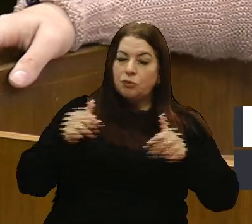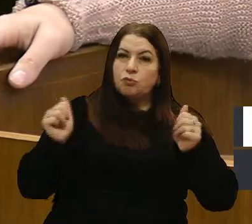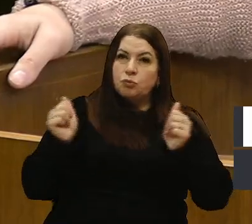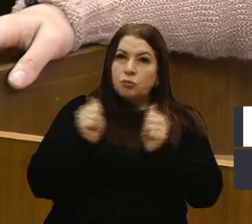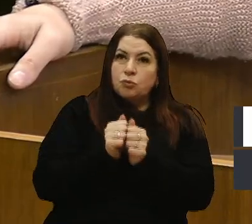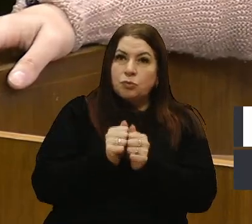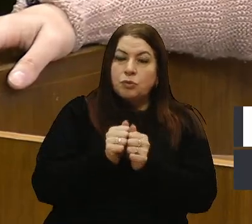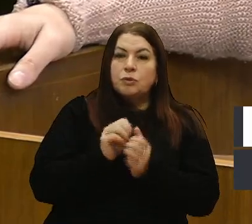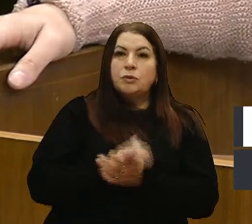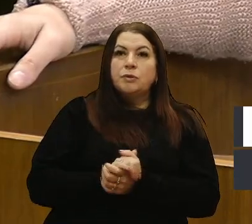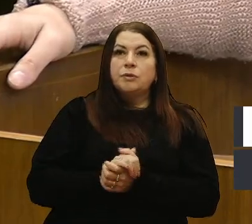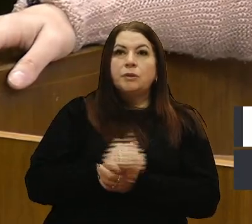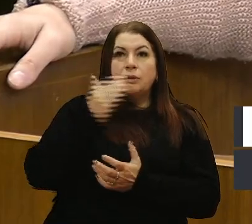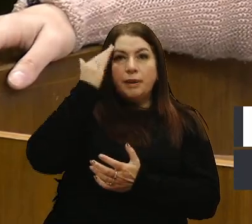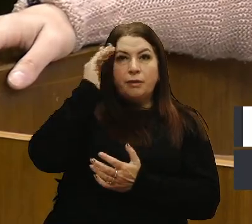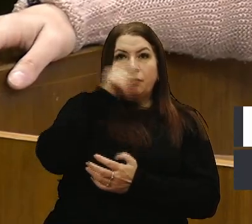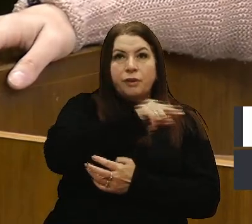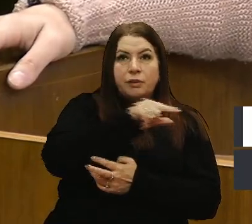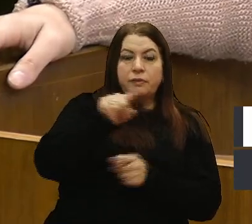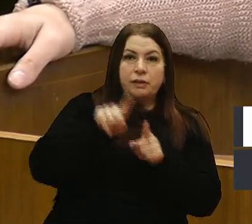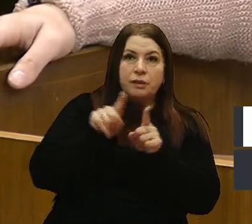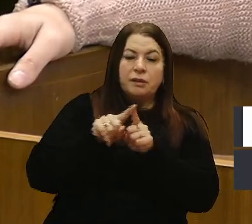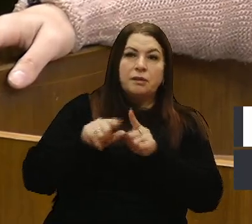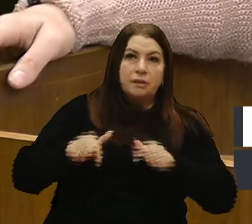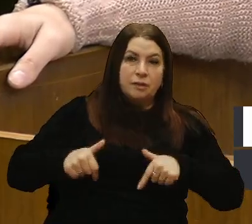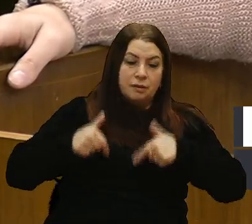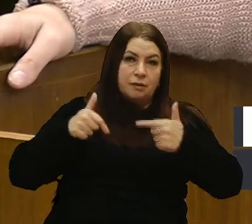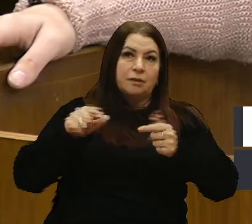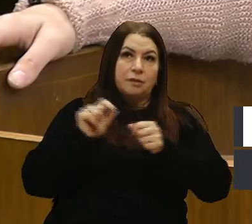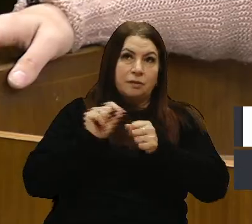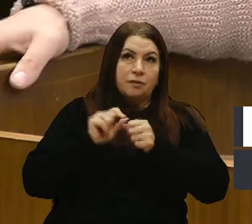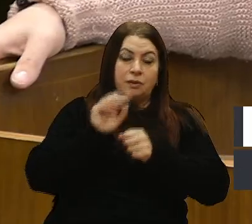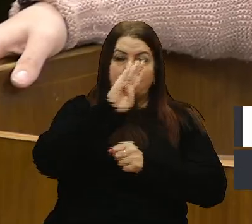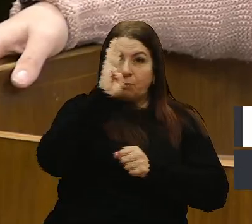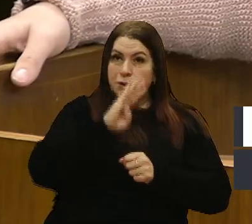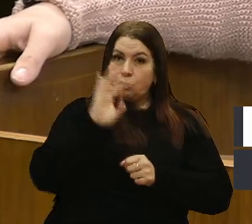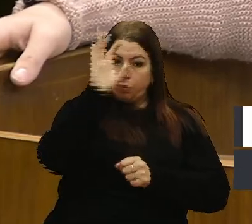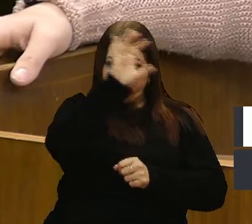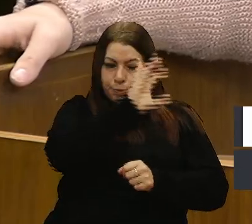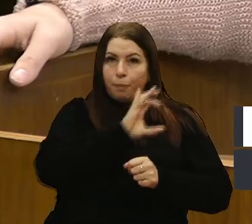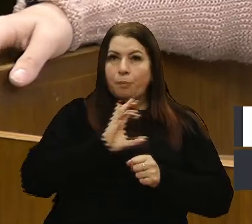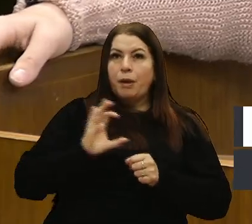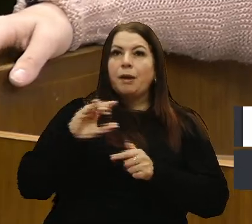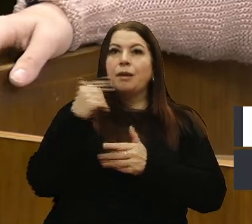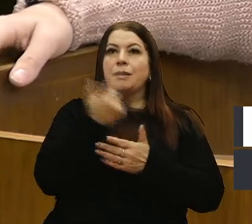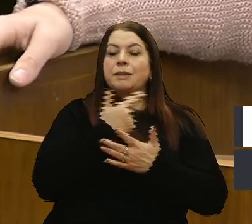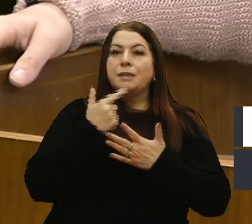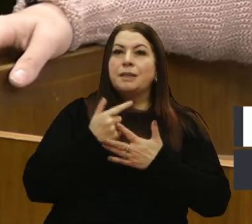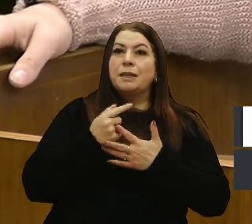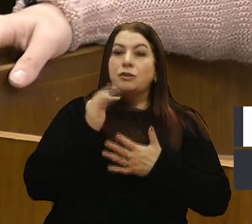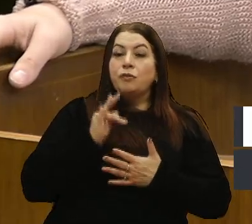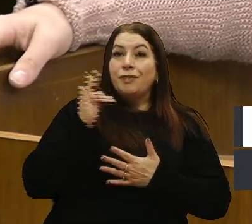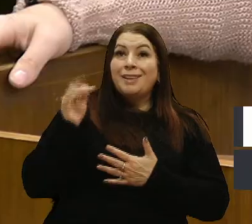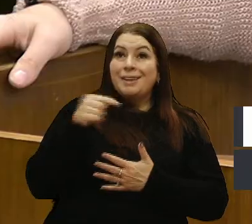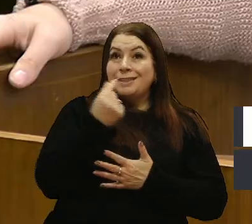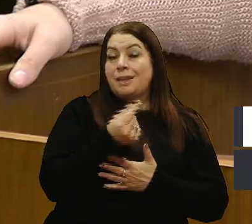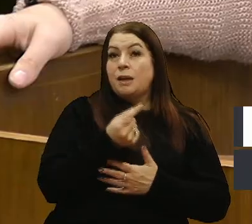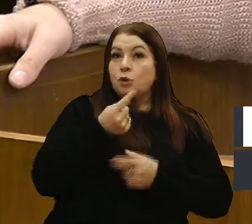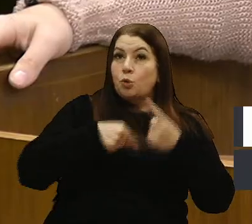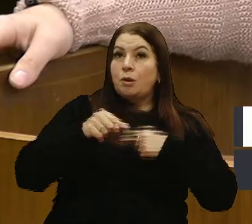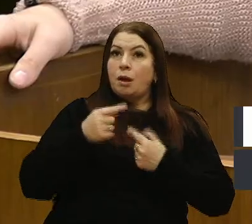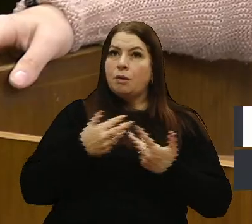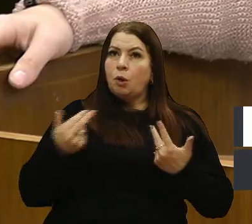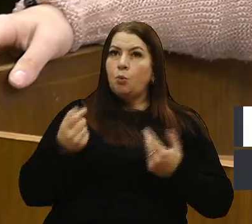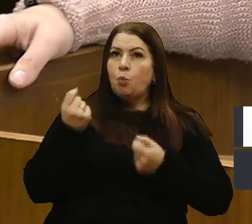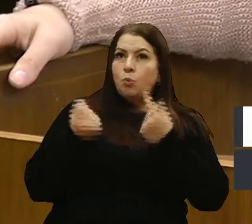conjunta, porque entendemos que as ações que vêm sendo feitas pelo Brasil de nacionalizar, né, de federalizar, de tornar